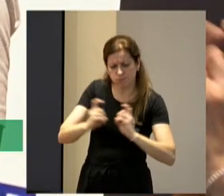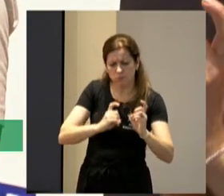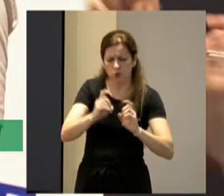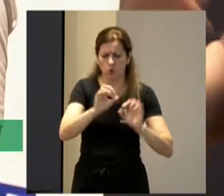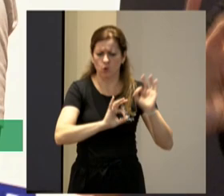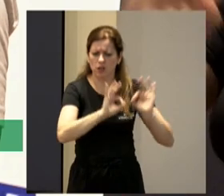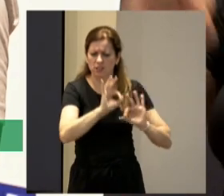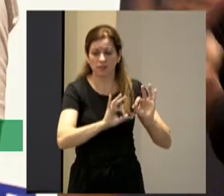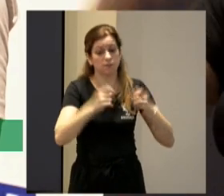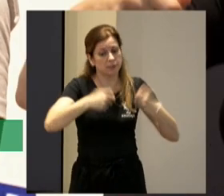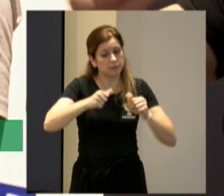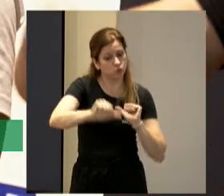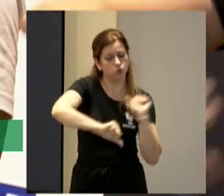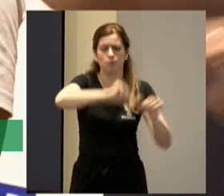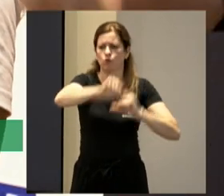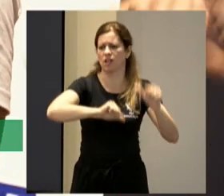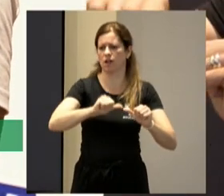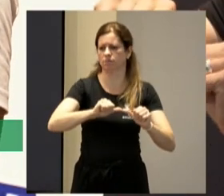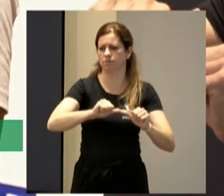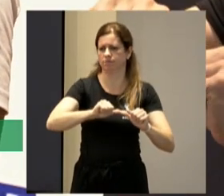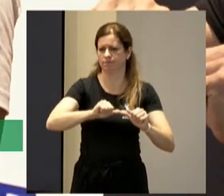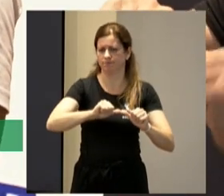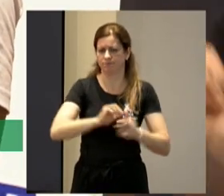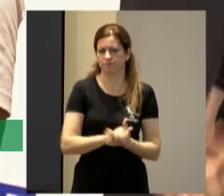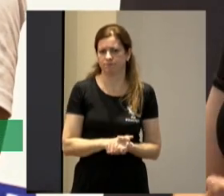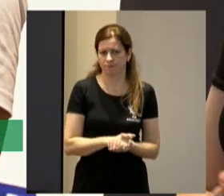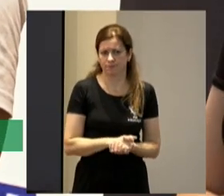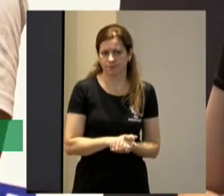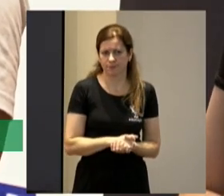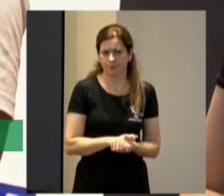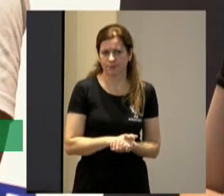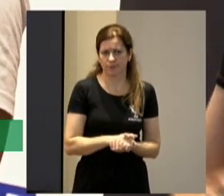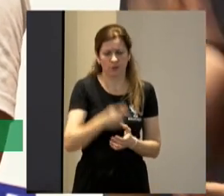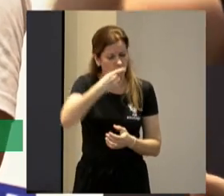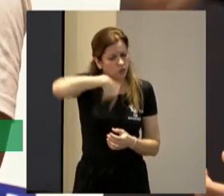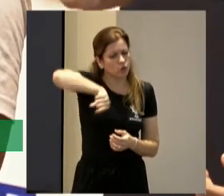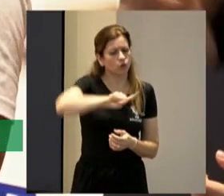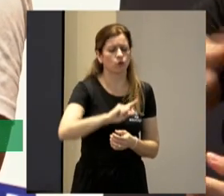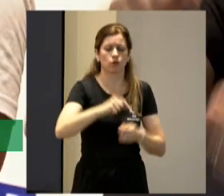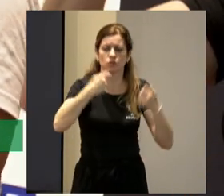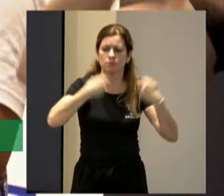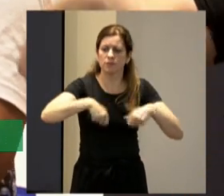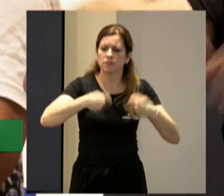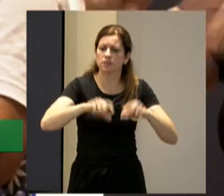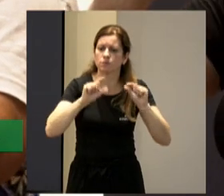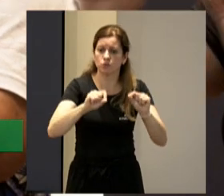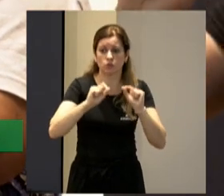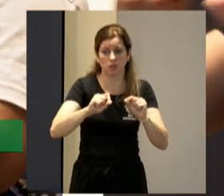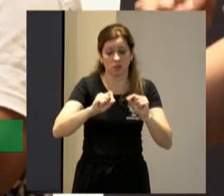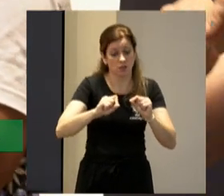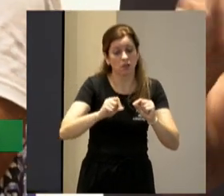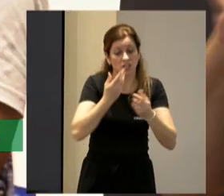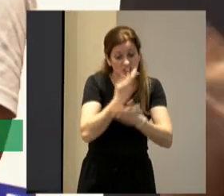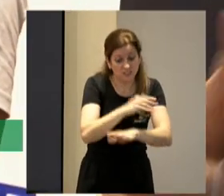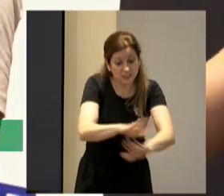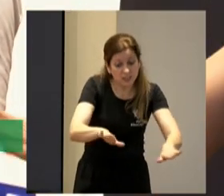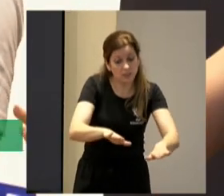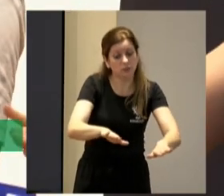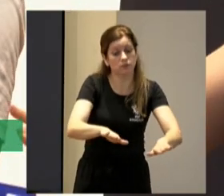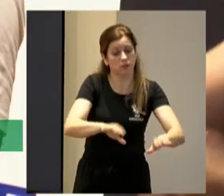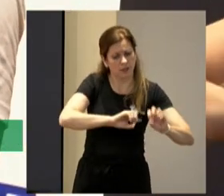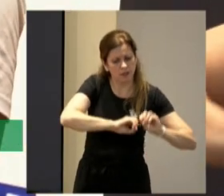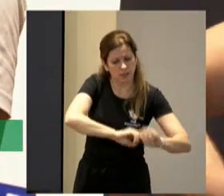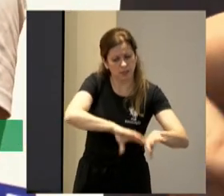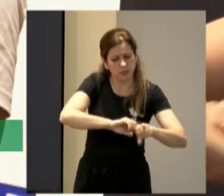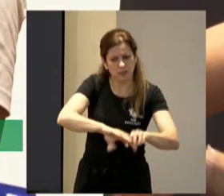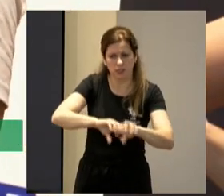fazendo no nosso espaço. Não que nós não tenhamos, nós teremos, e aí nós teremos que educar as nossas crianças de forma